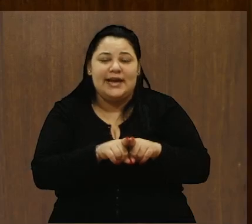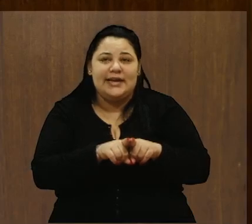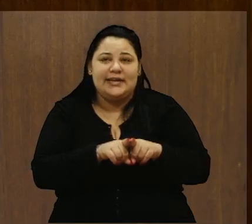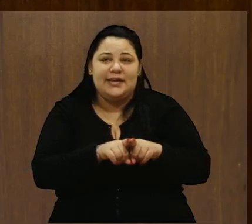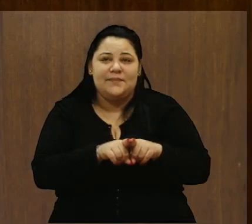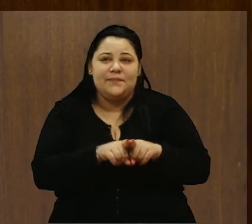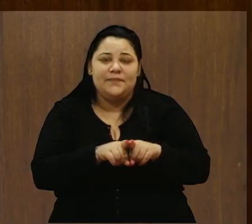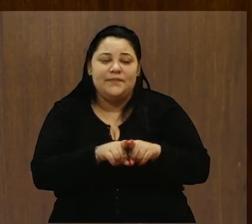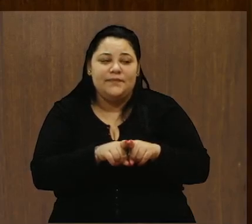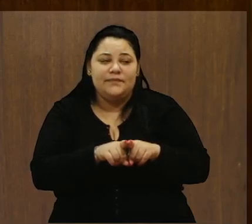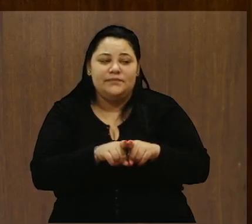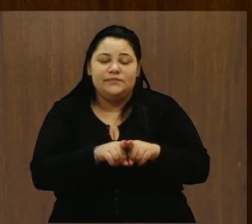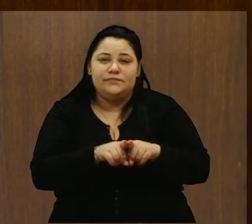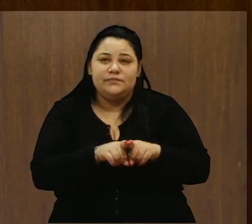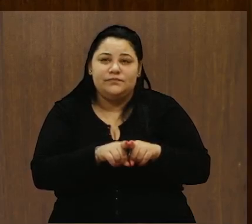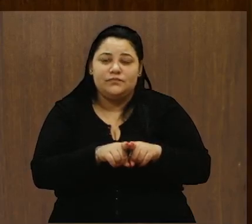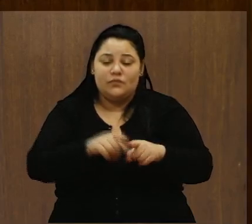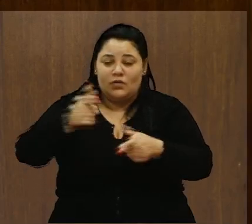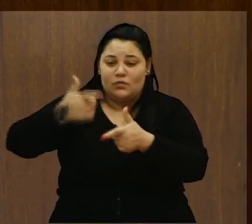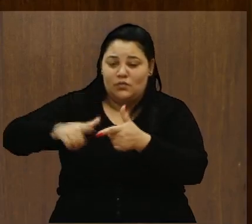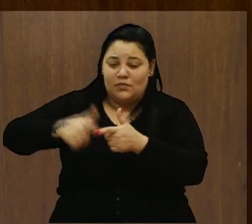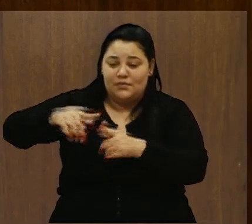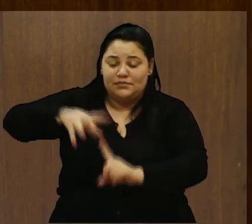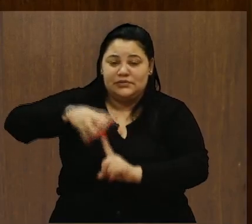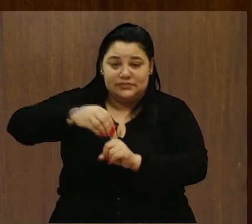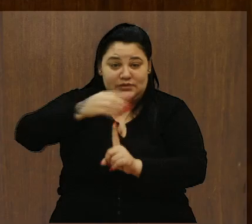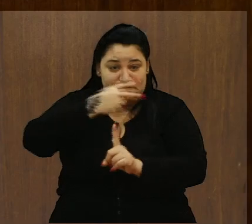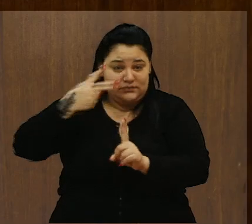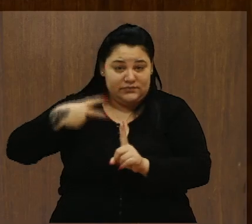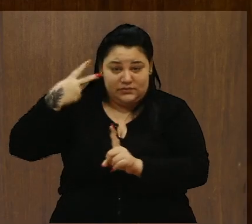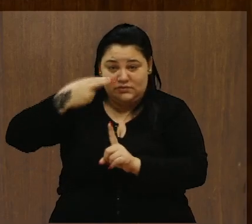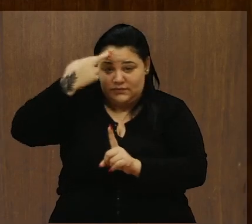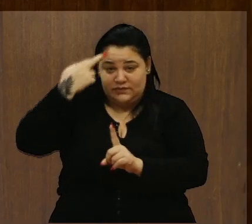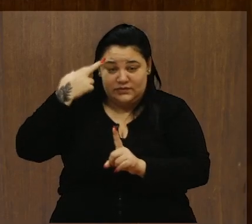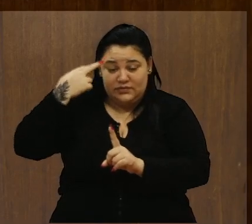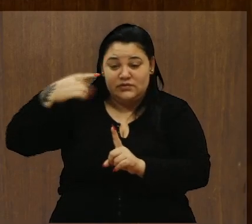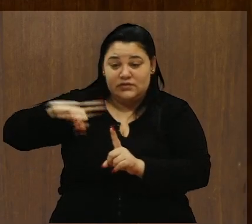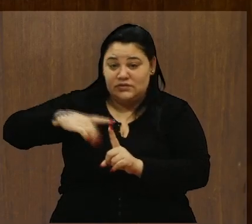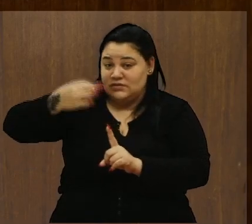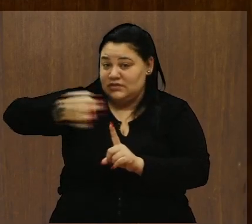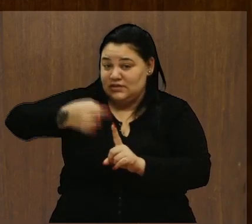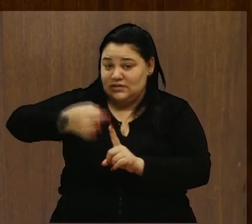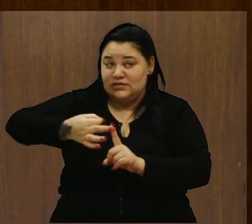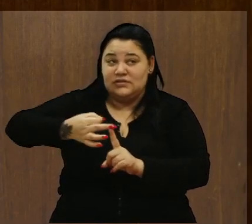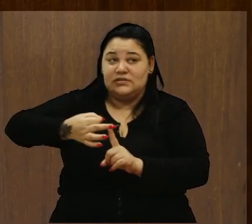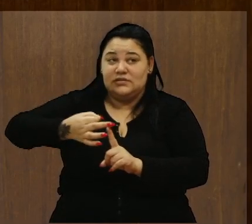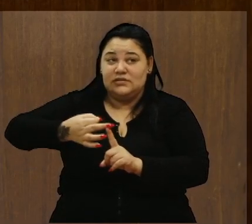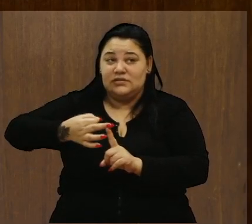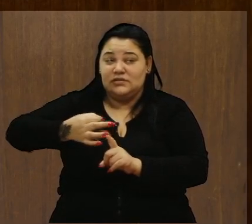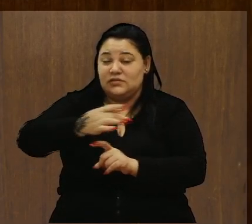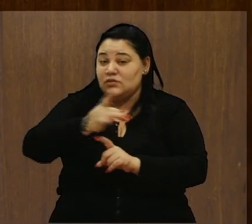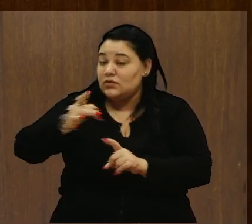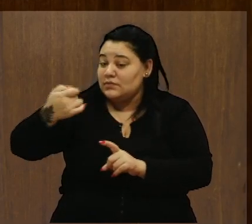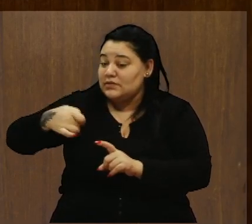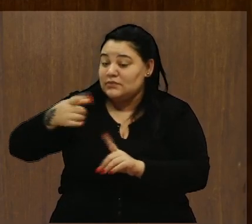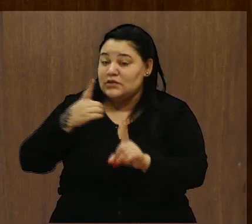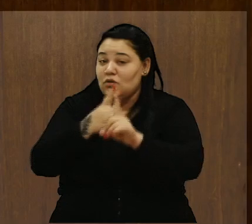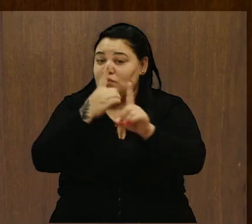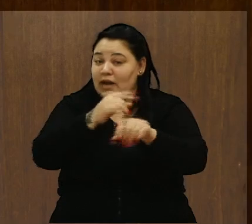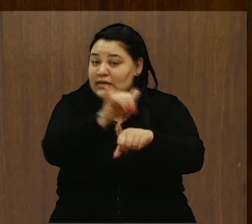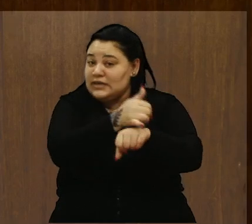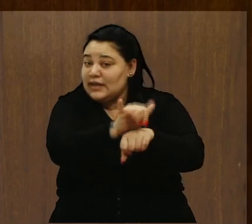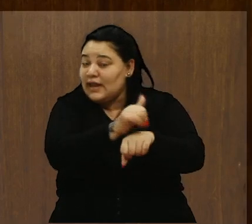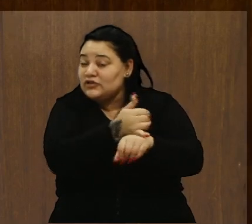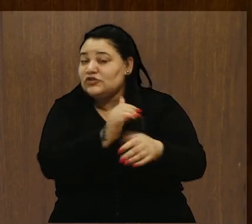falta consulta. O grande problema, vereador Rafael, que eu verifico, tenho certeza que o senhor verifica, é que nós temos que apresentar saídas. E